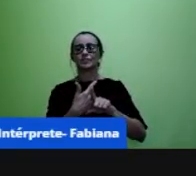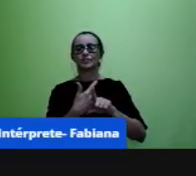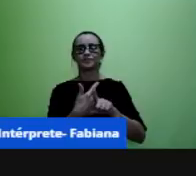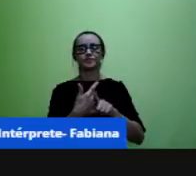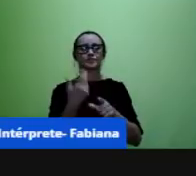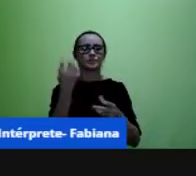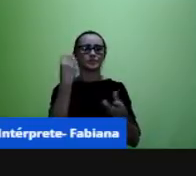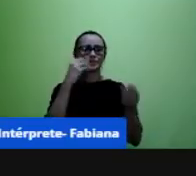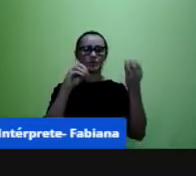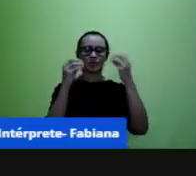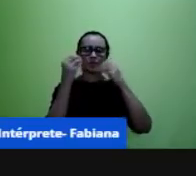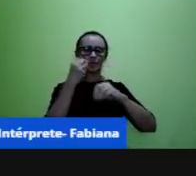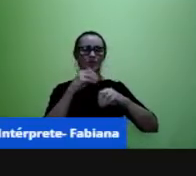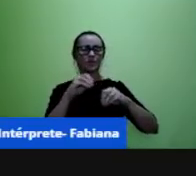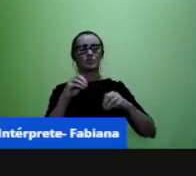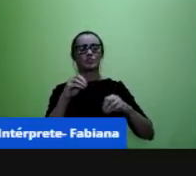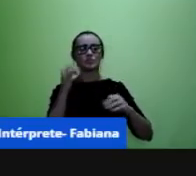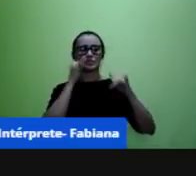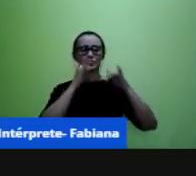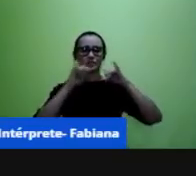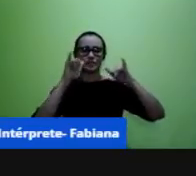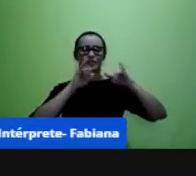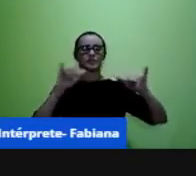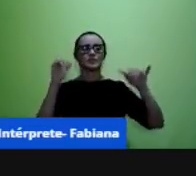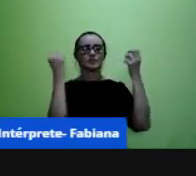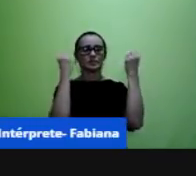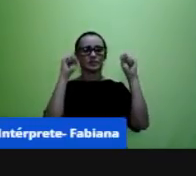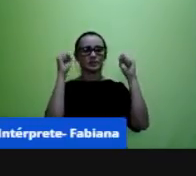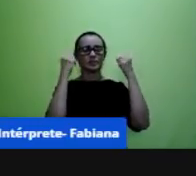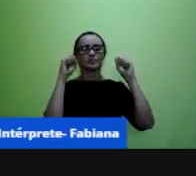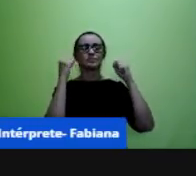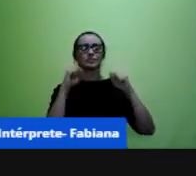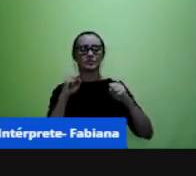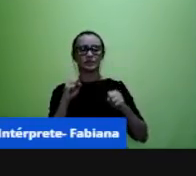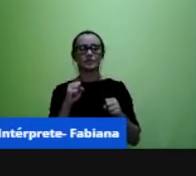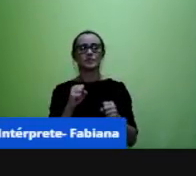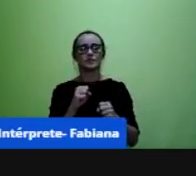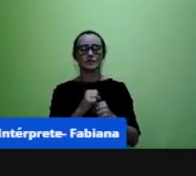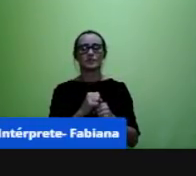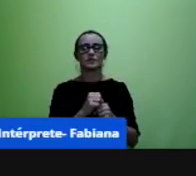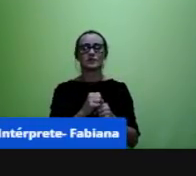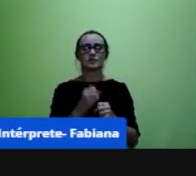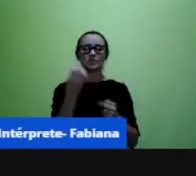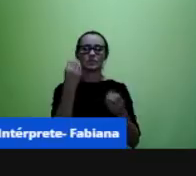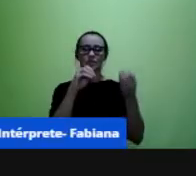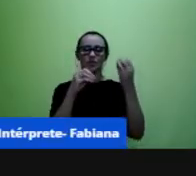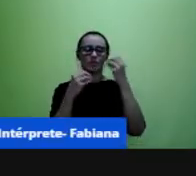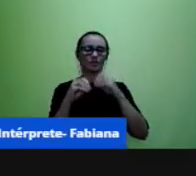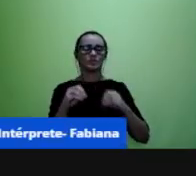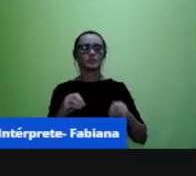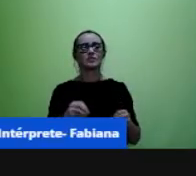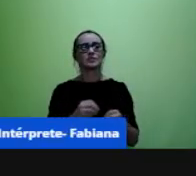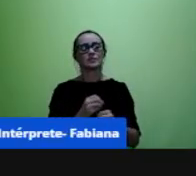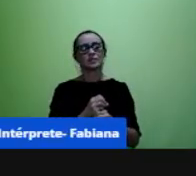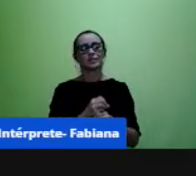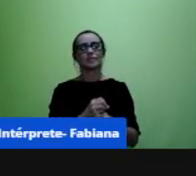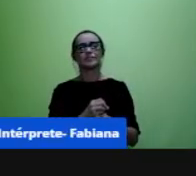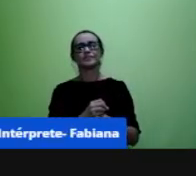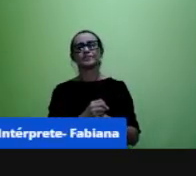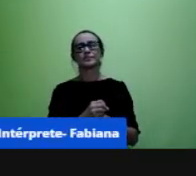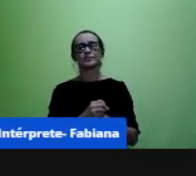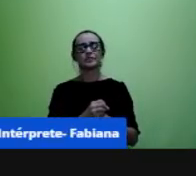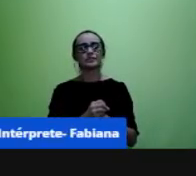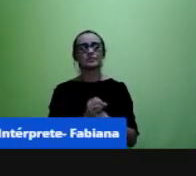coloco alguns conhecimentos relacionados à educação física aqui no canal, então eu coloco lá a opção não listada justamente para